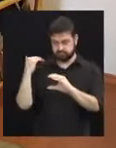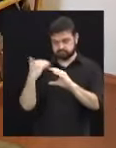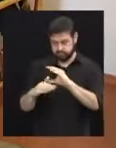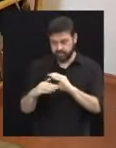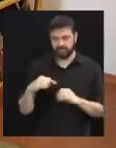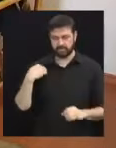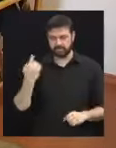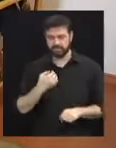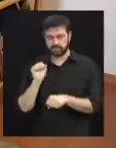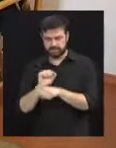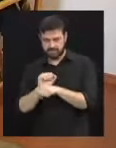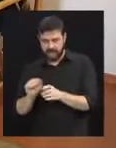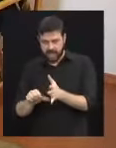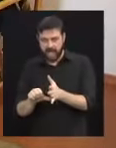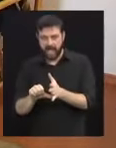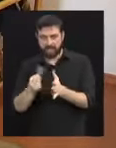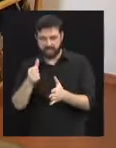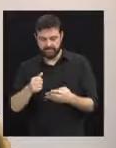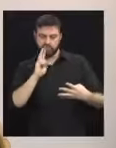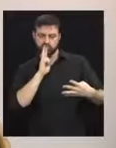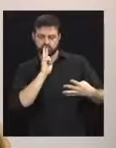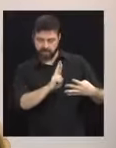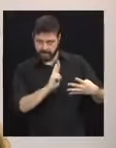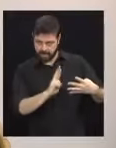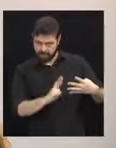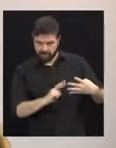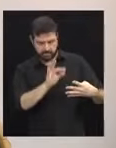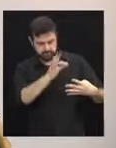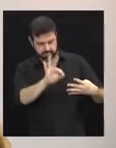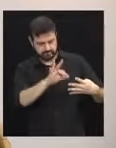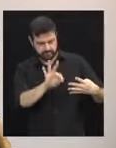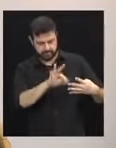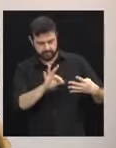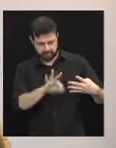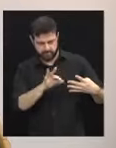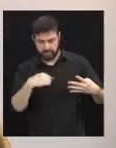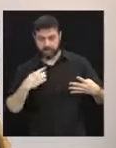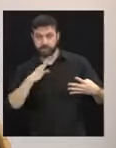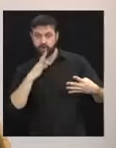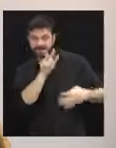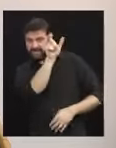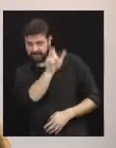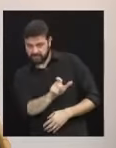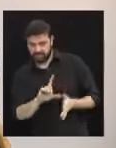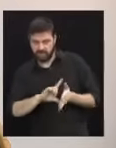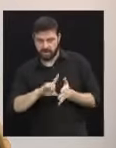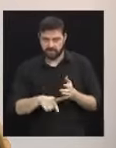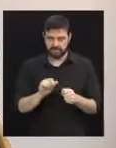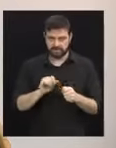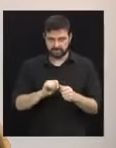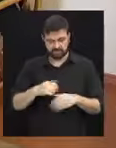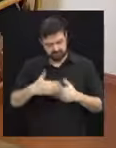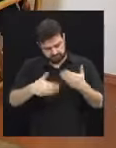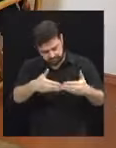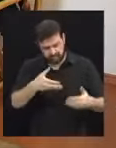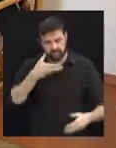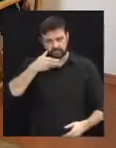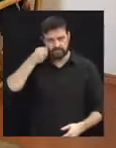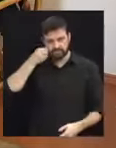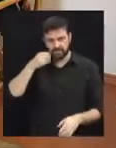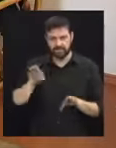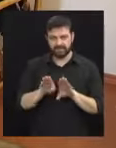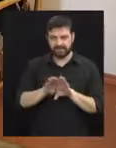envia, a primeira fase é o questionário, pra gente se conhecer um pouco, e daí a gente dá seguimento ao procedimento. A